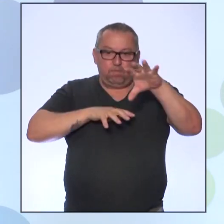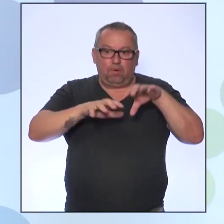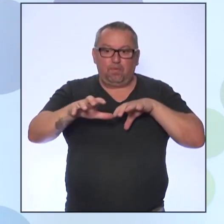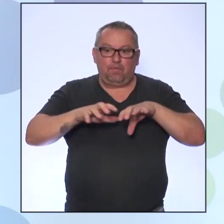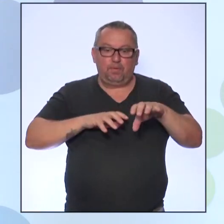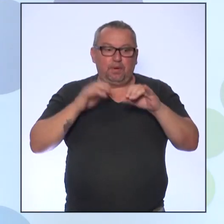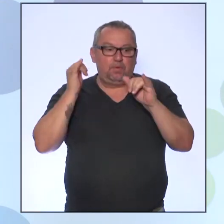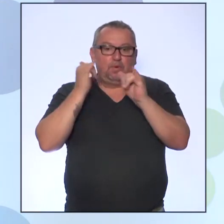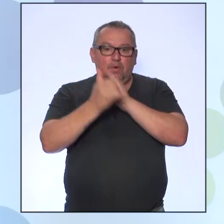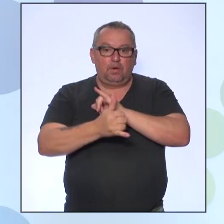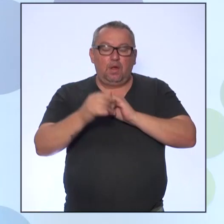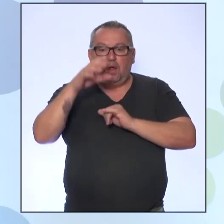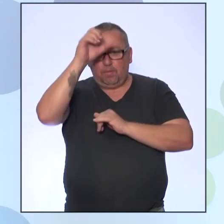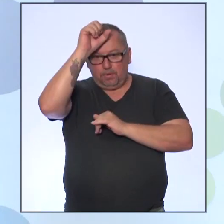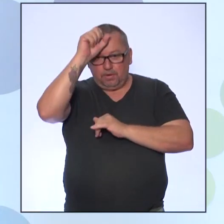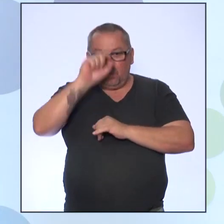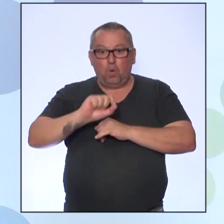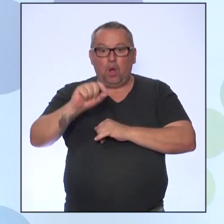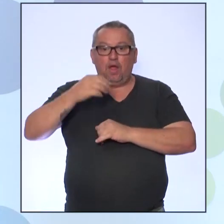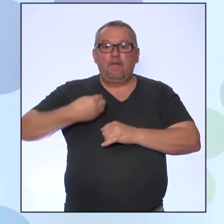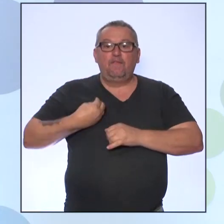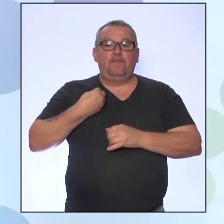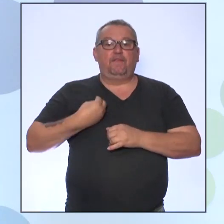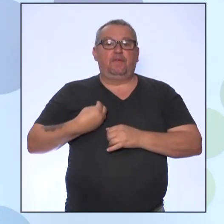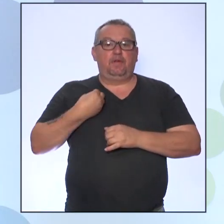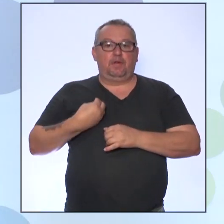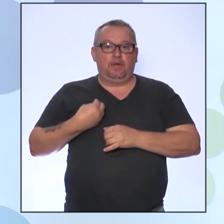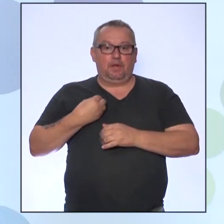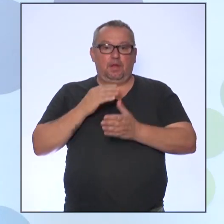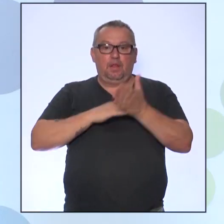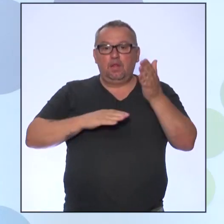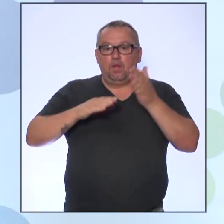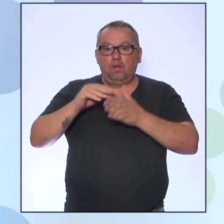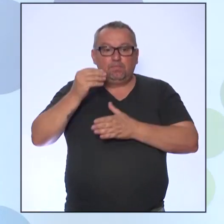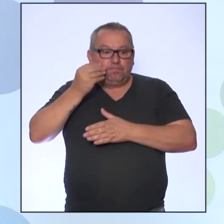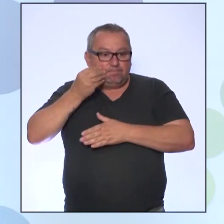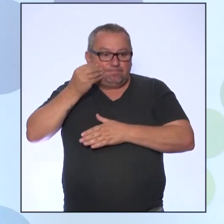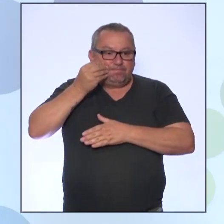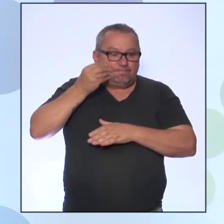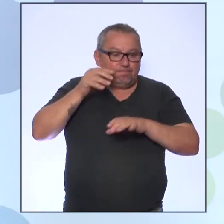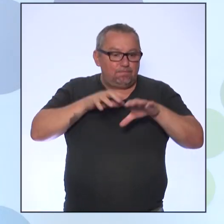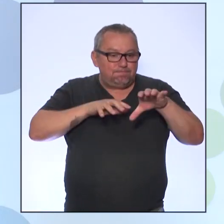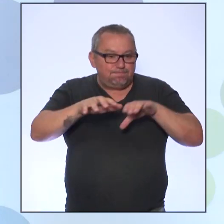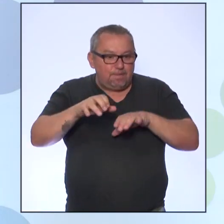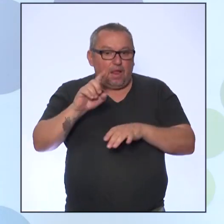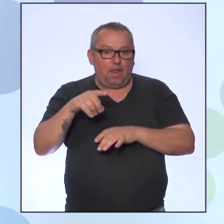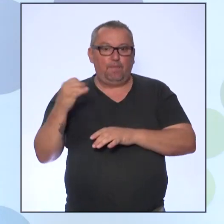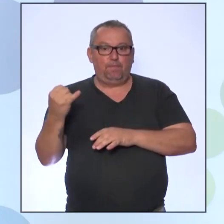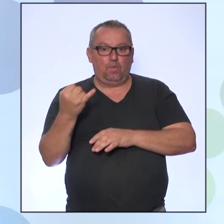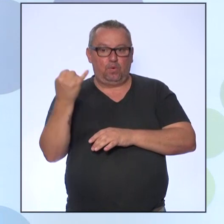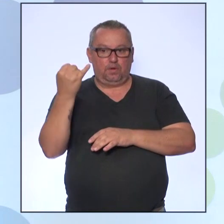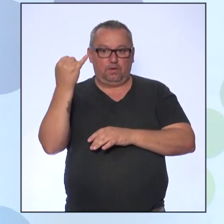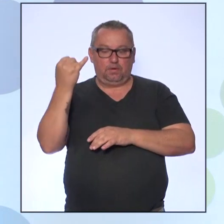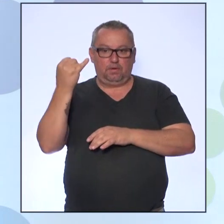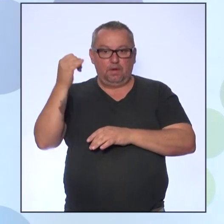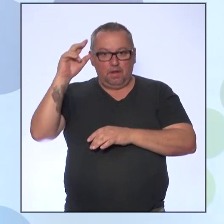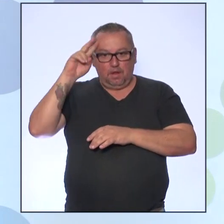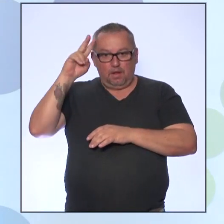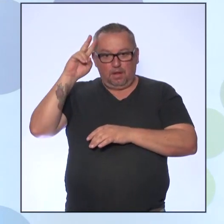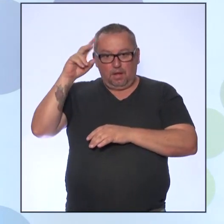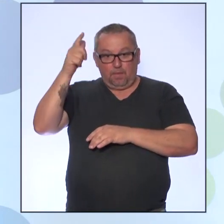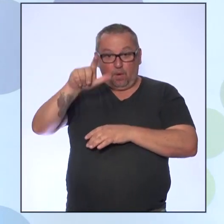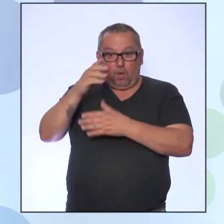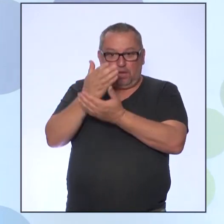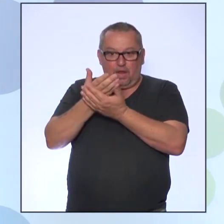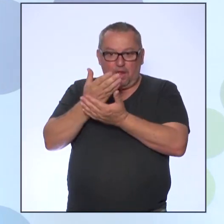esporte. A gente aprende o quê? Vivenciando, né? Então, as experiências desses movimentos é muito importante, tá? Lembra, nas outras aulas,